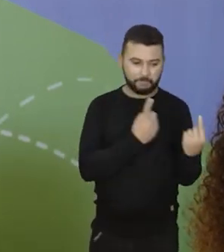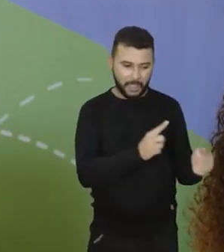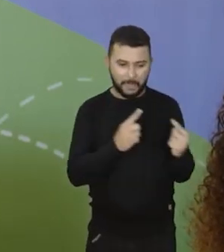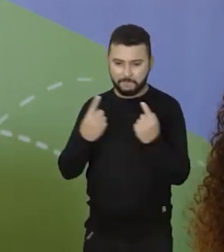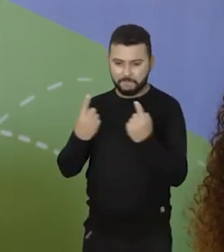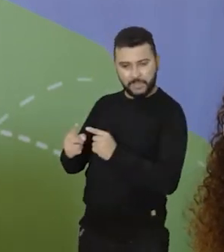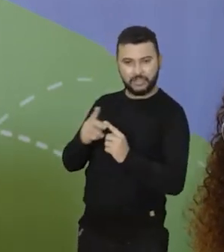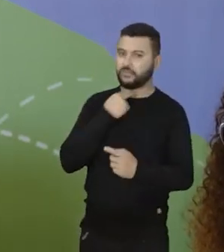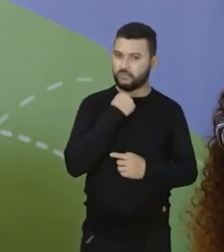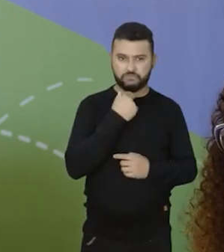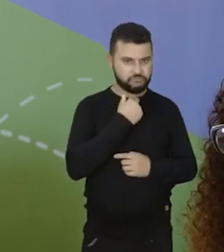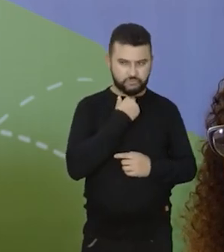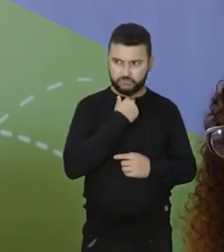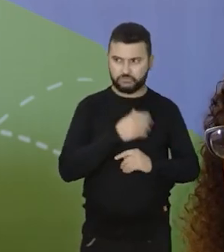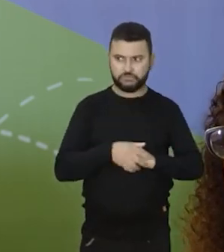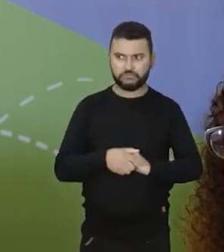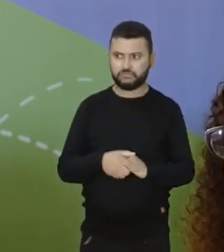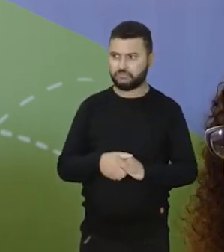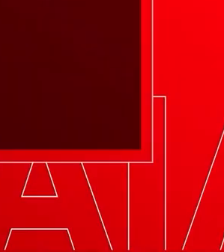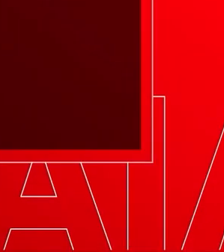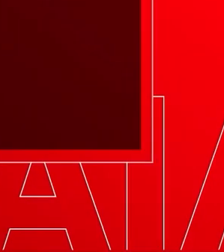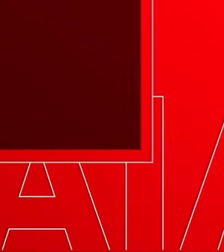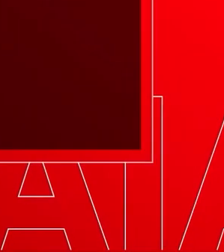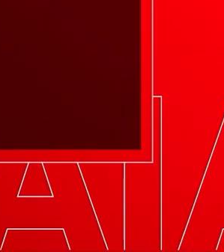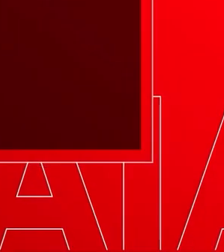é importante a gente